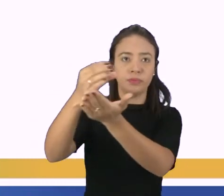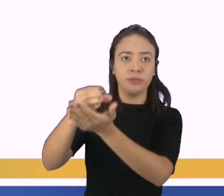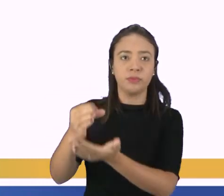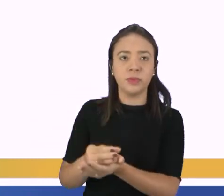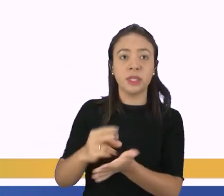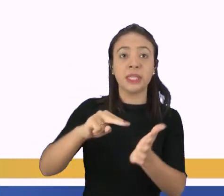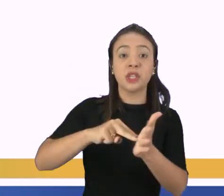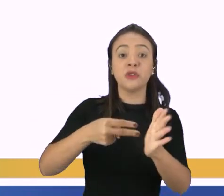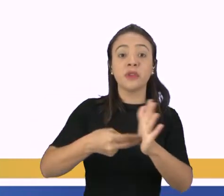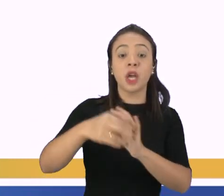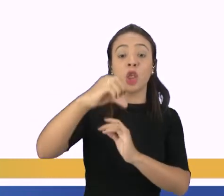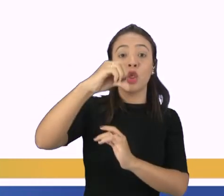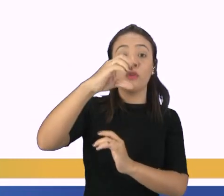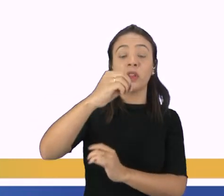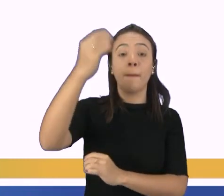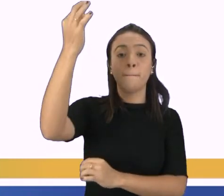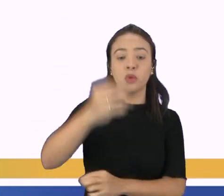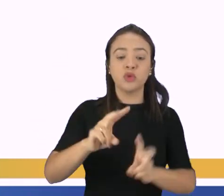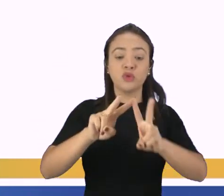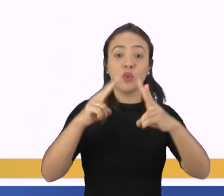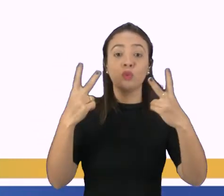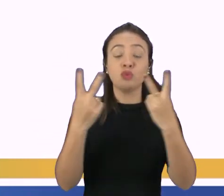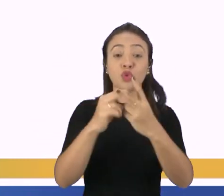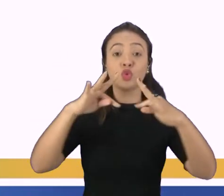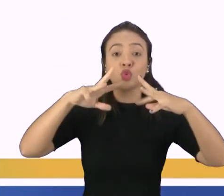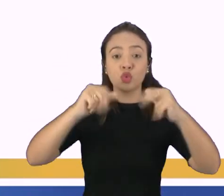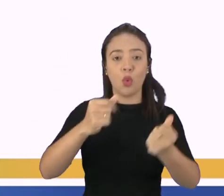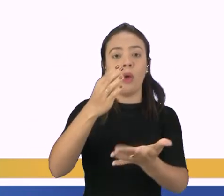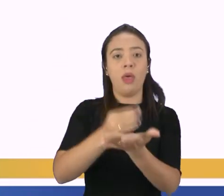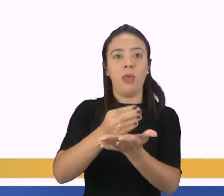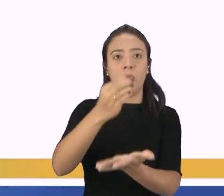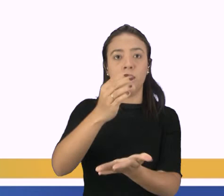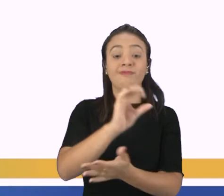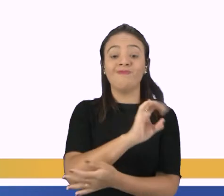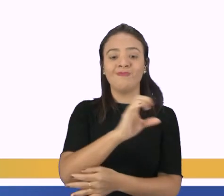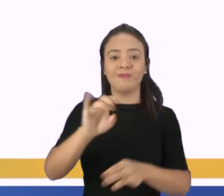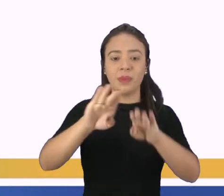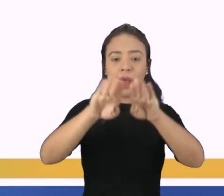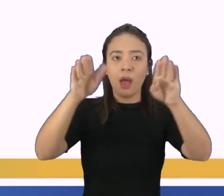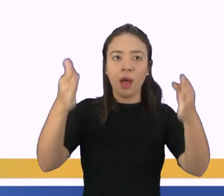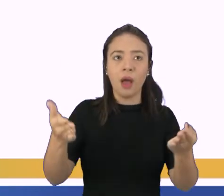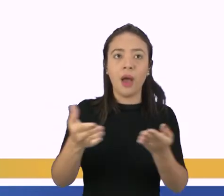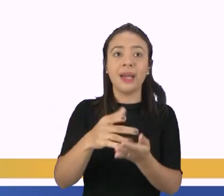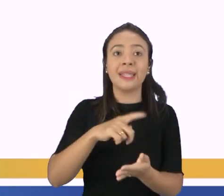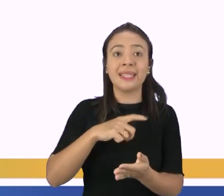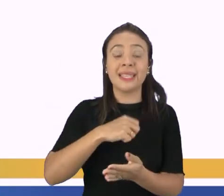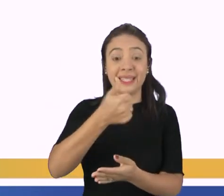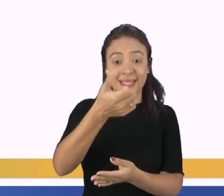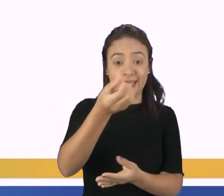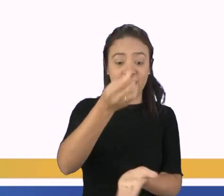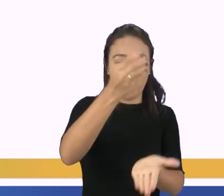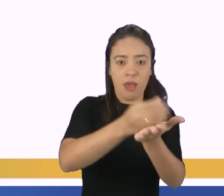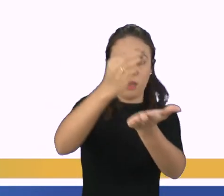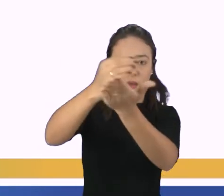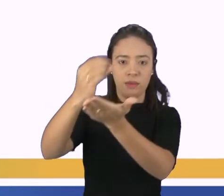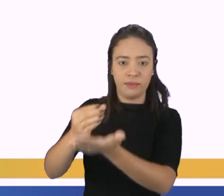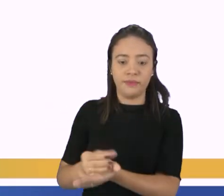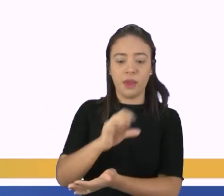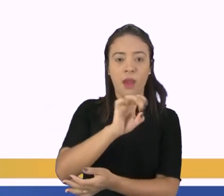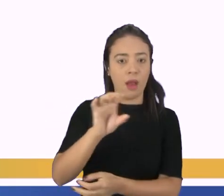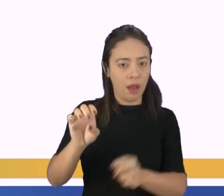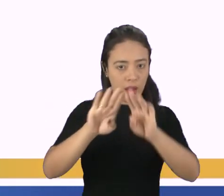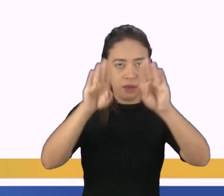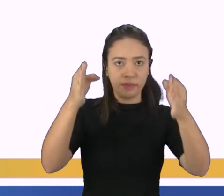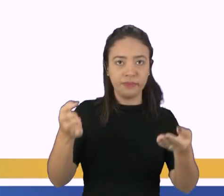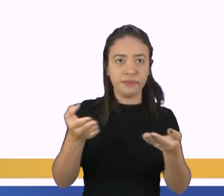a 90% do volume dela. Em cada caixa há ao todo 16 latas, todas iguais.